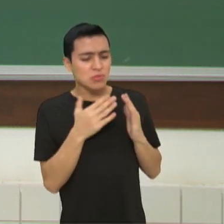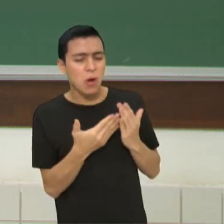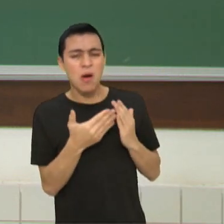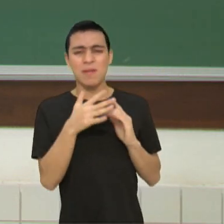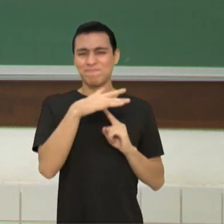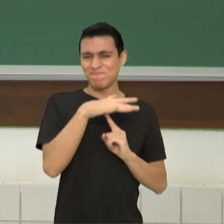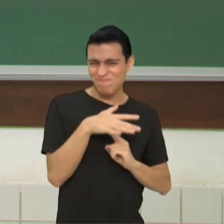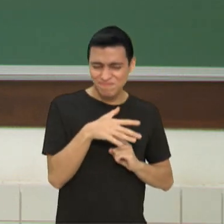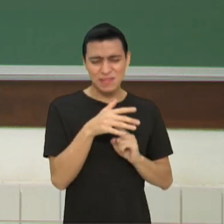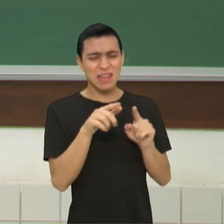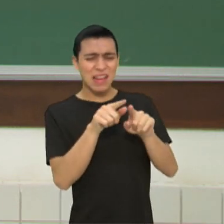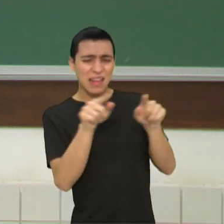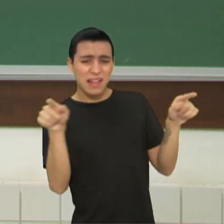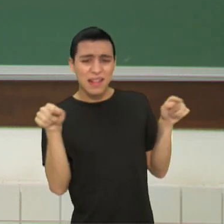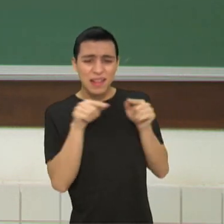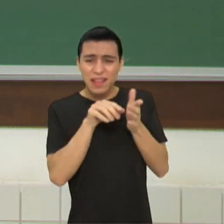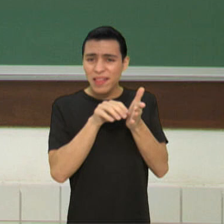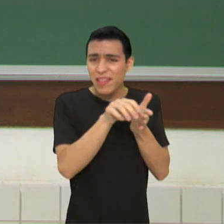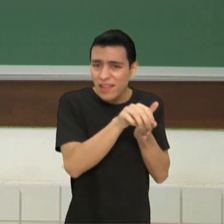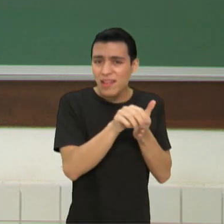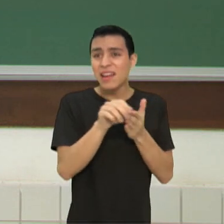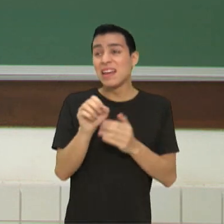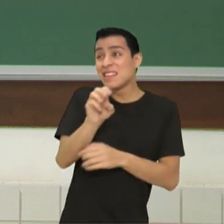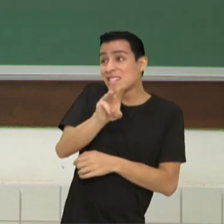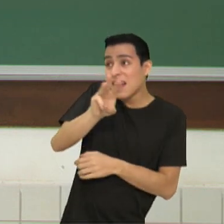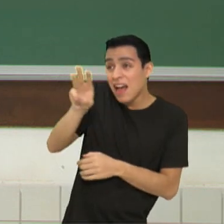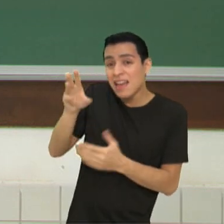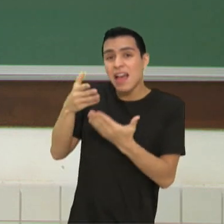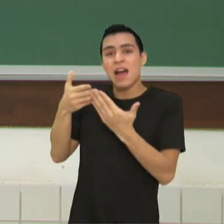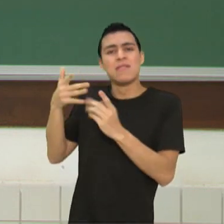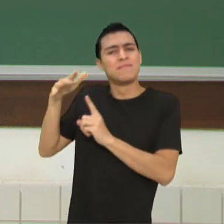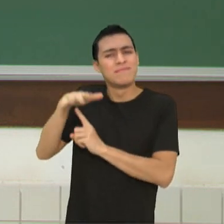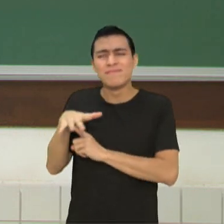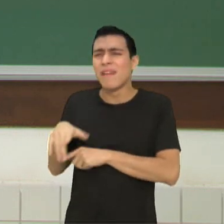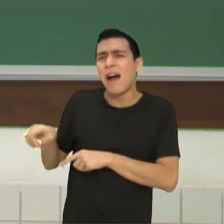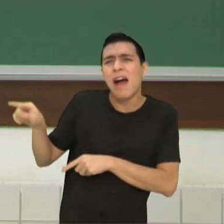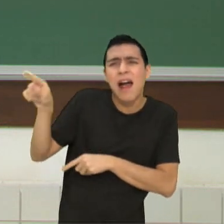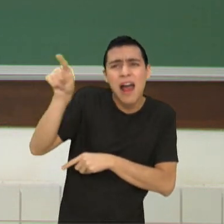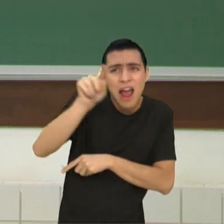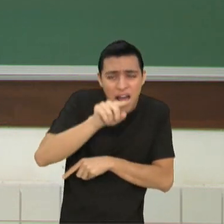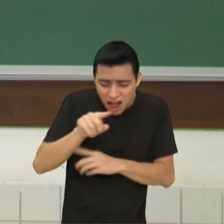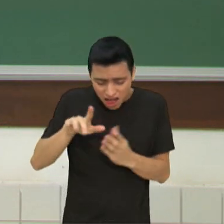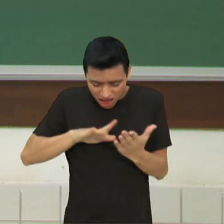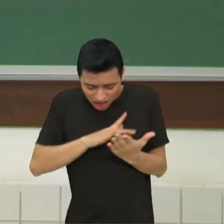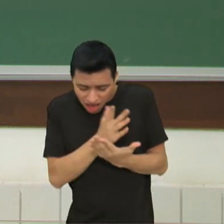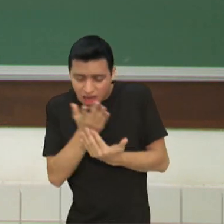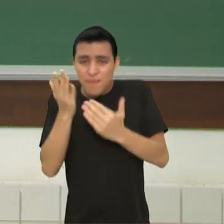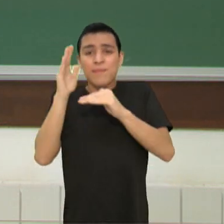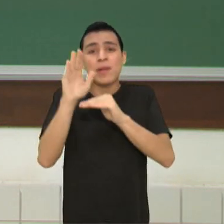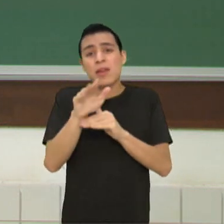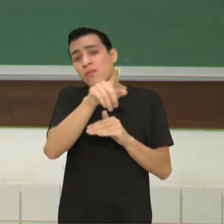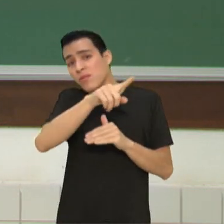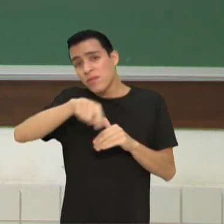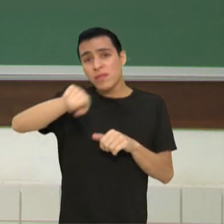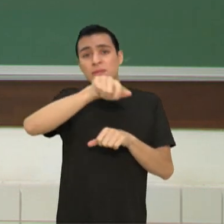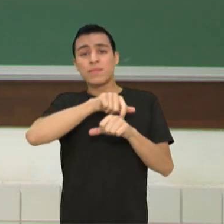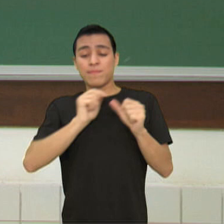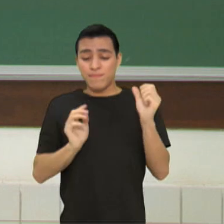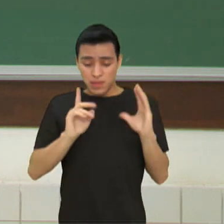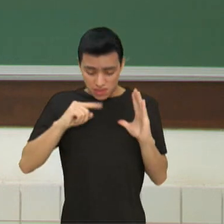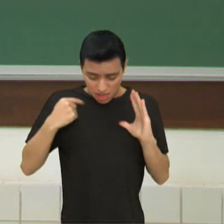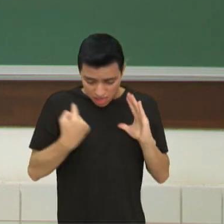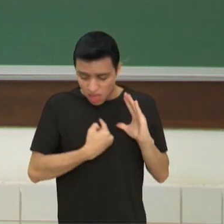Paraná, Classroom, o site Aula Paraná, todas as ferramentas para que o seu período de